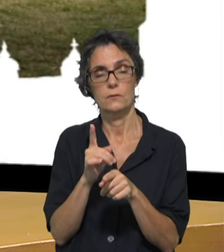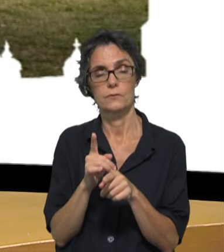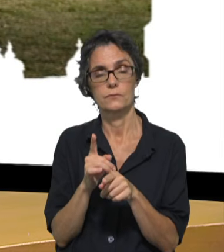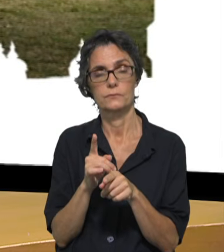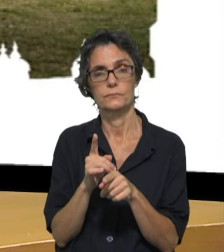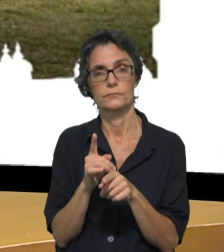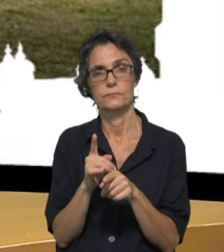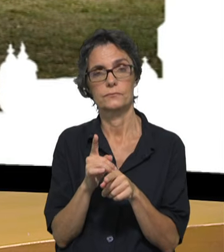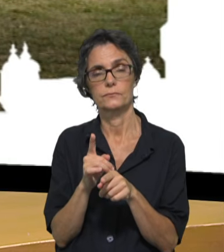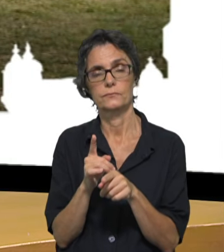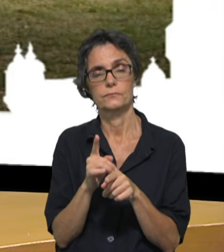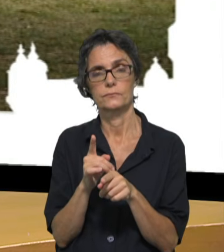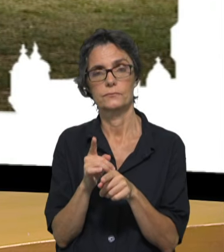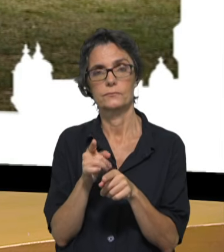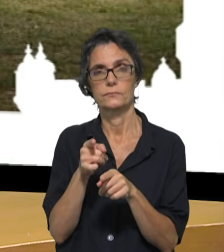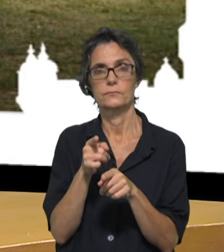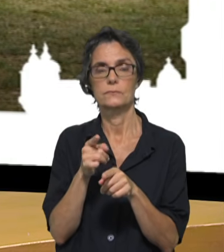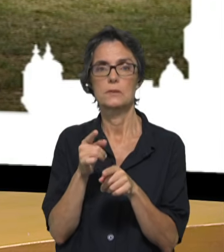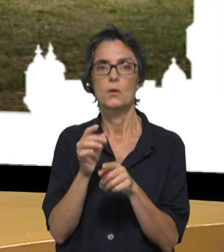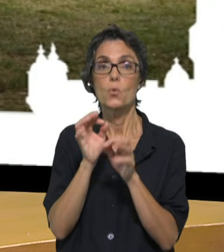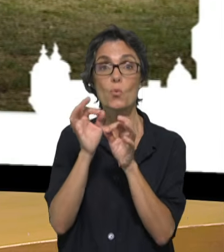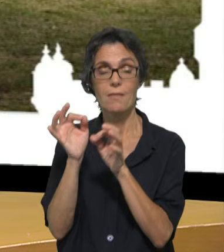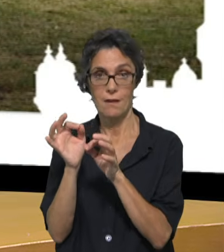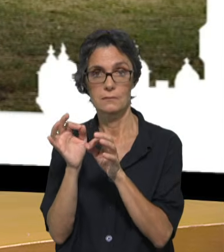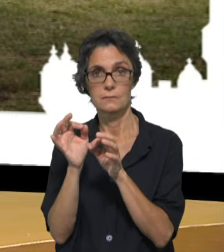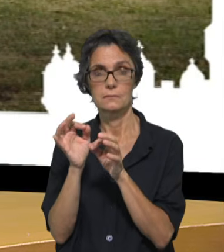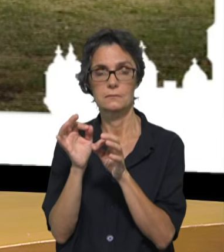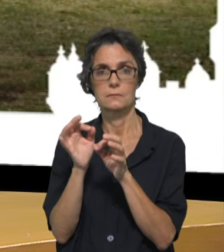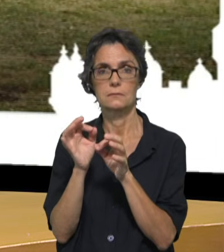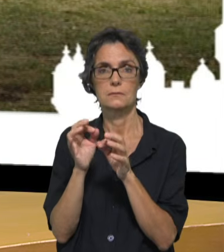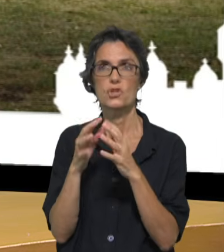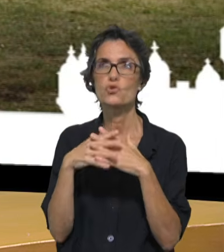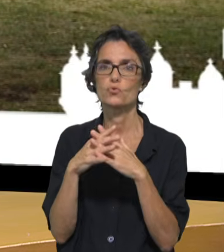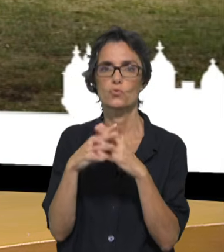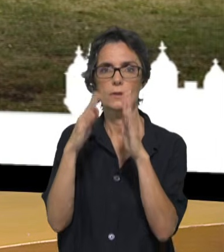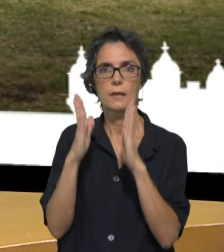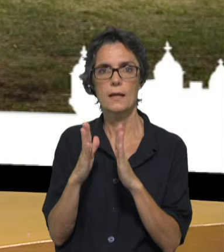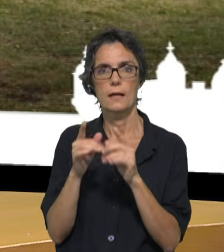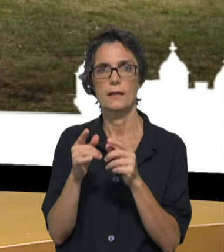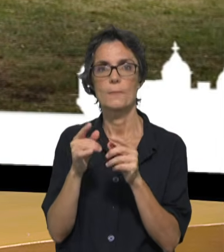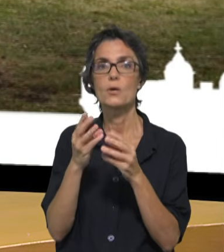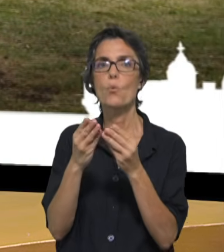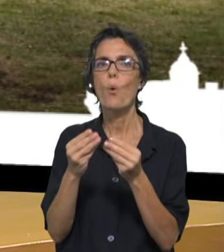A preservação do património tem que ser qualificada, não pode ser preservar o